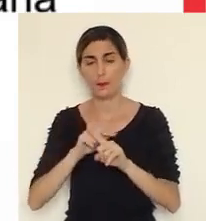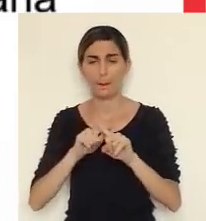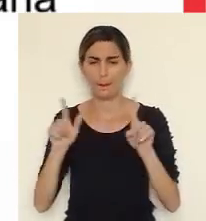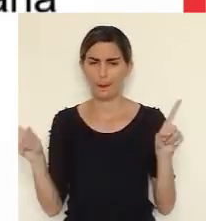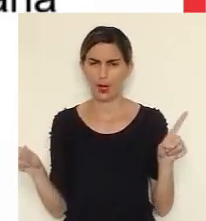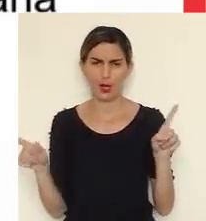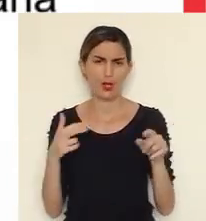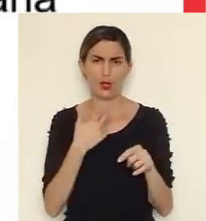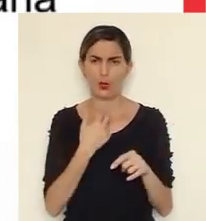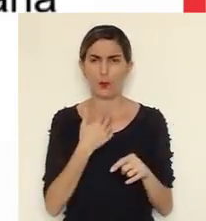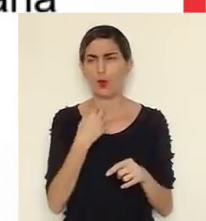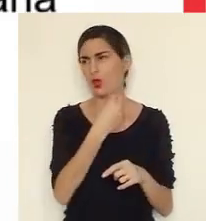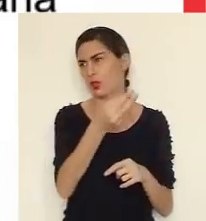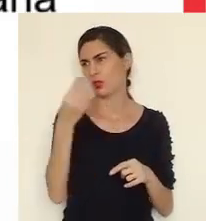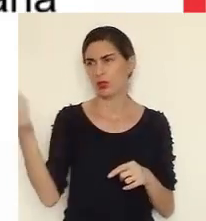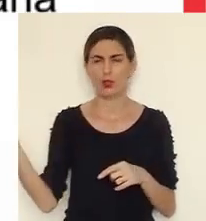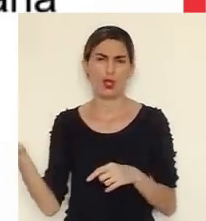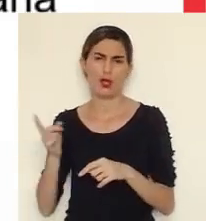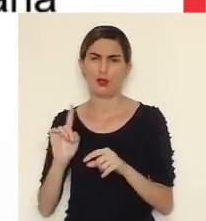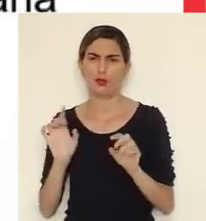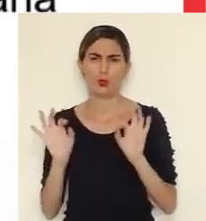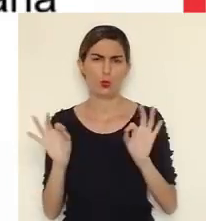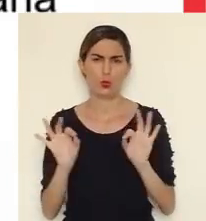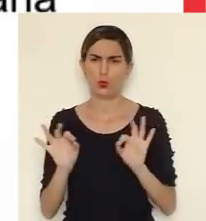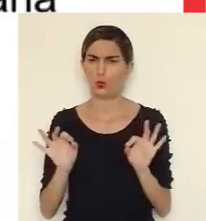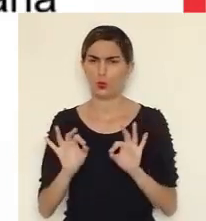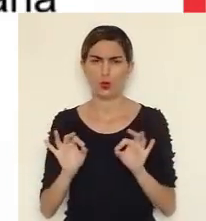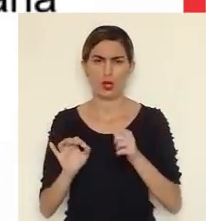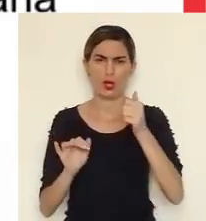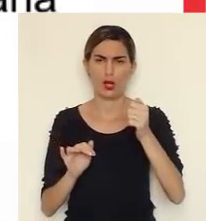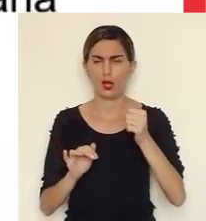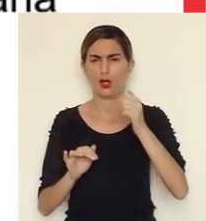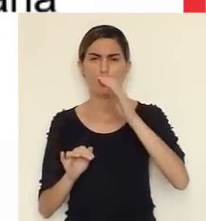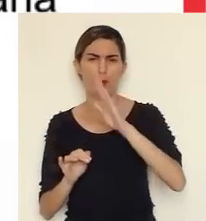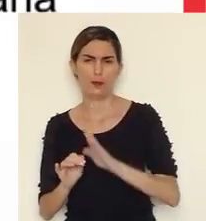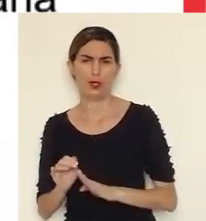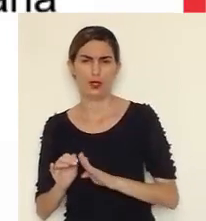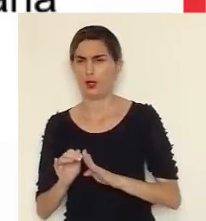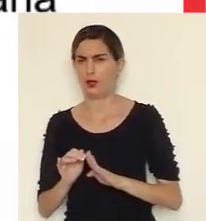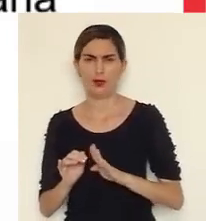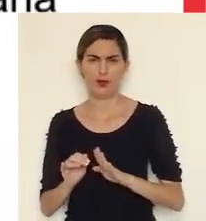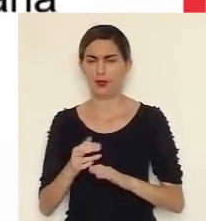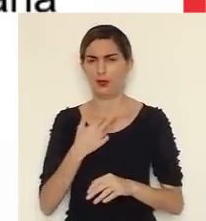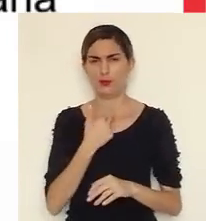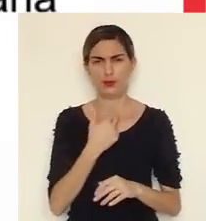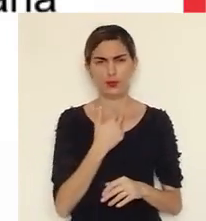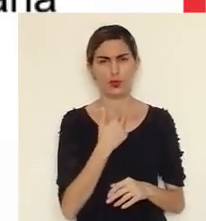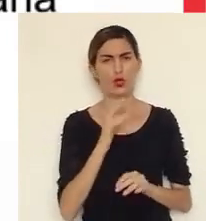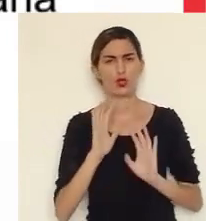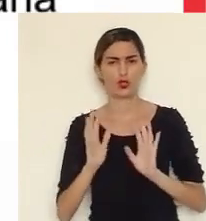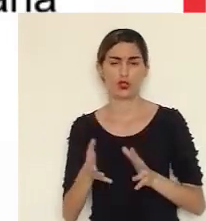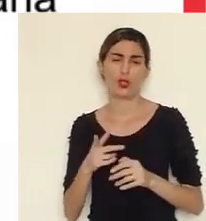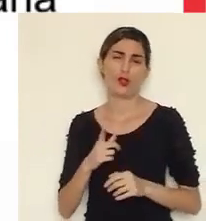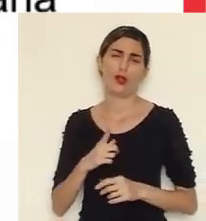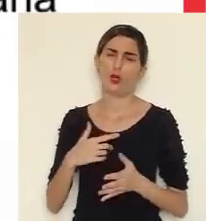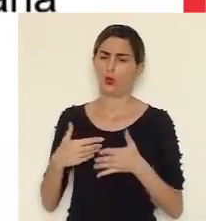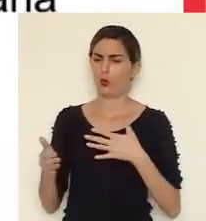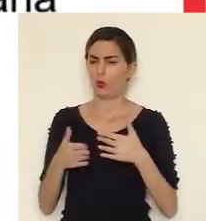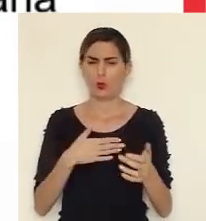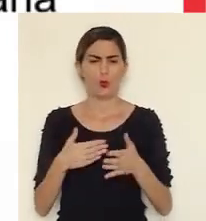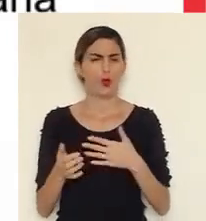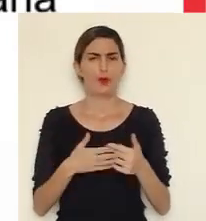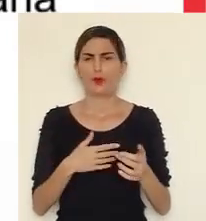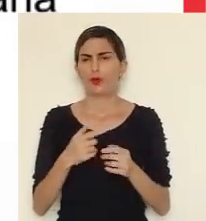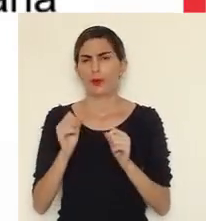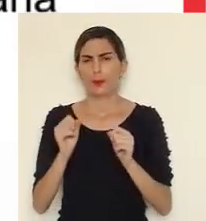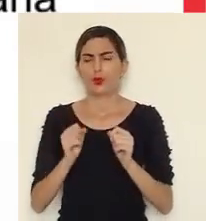sanguíneo, porém não pode doar nem para os indivíduos A e nem para os indivíduos B, já que